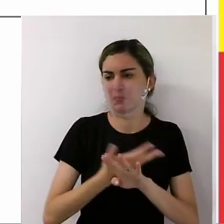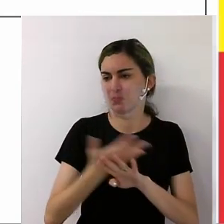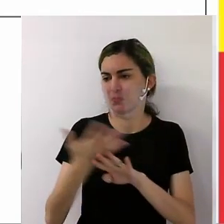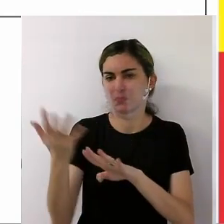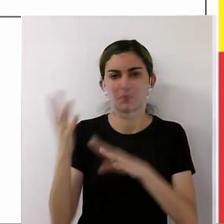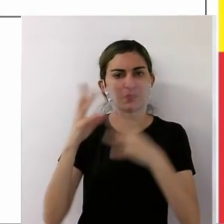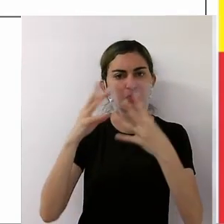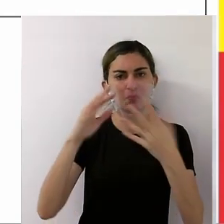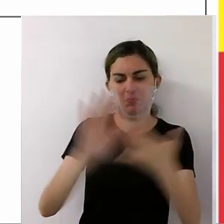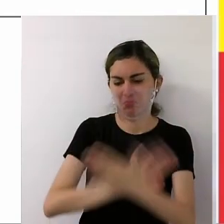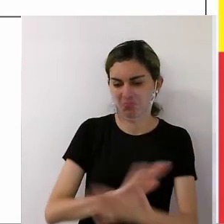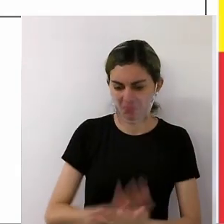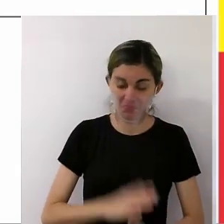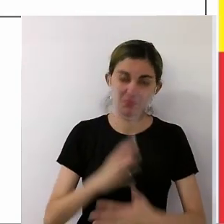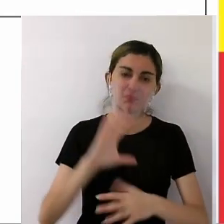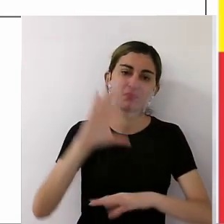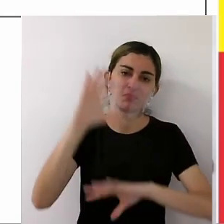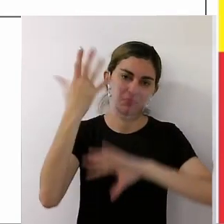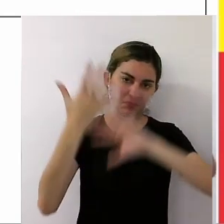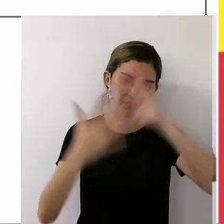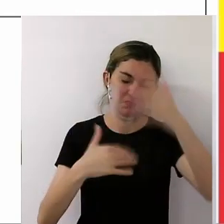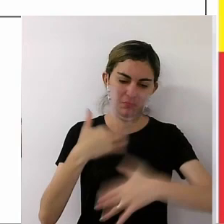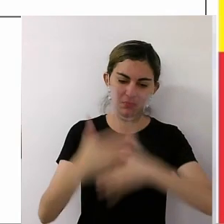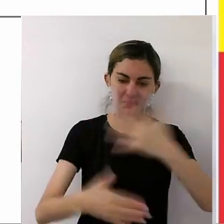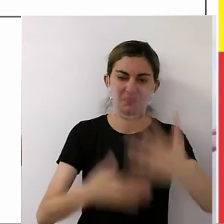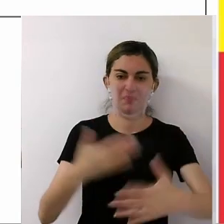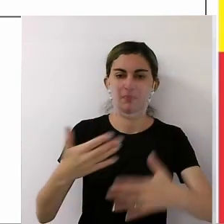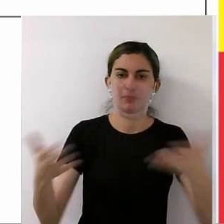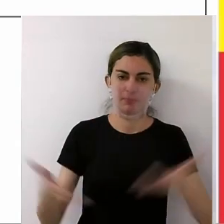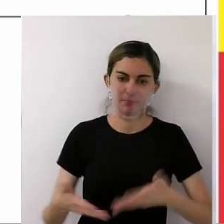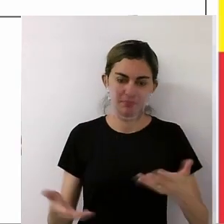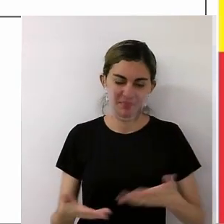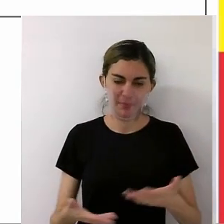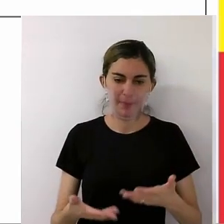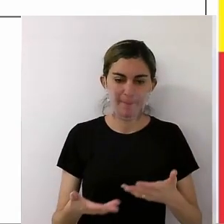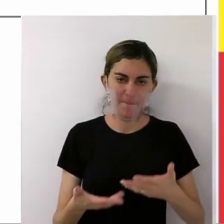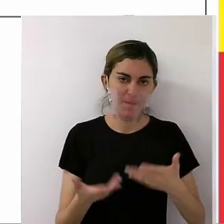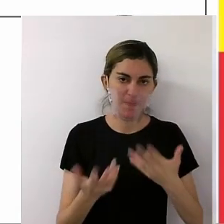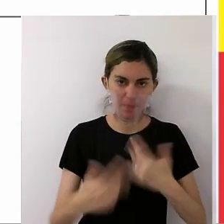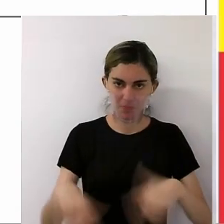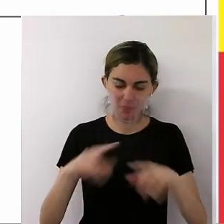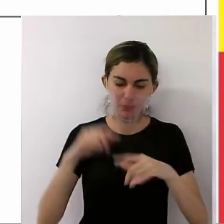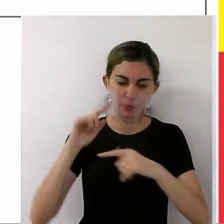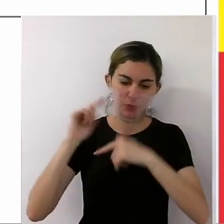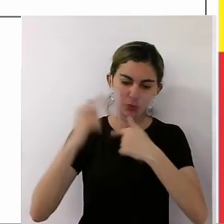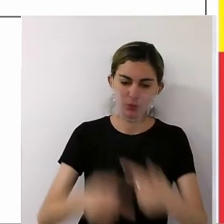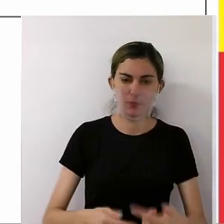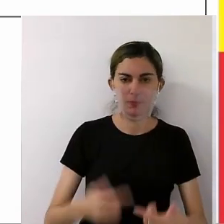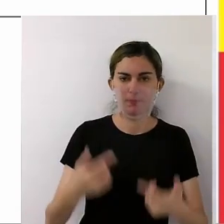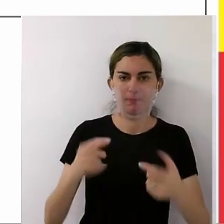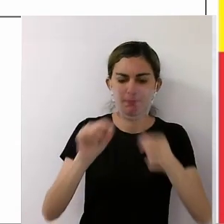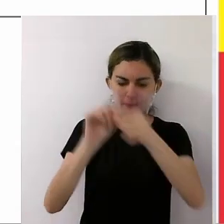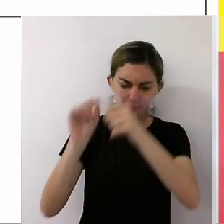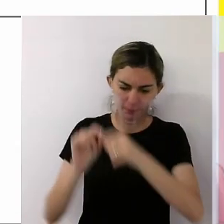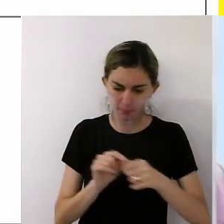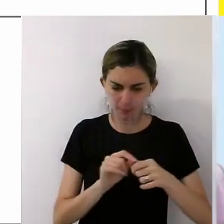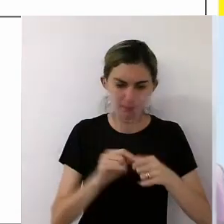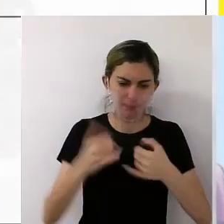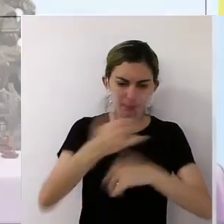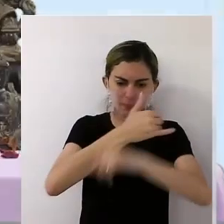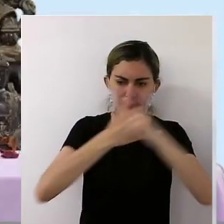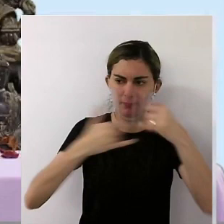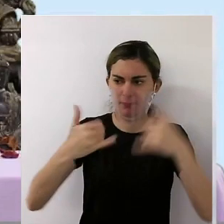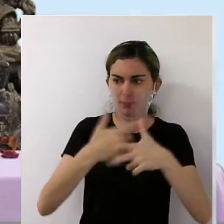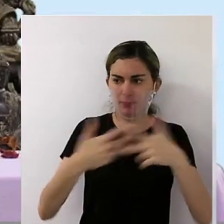alguns desses efeitos dos processos atualmente disponíveis para a geração de energia. Então, nessa